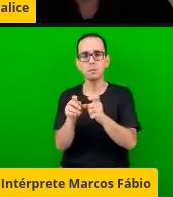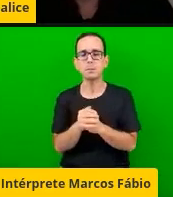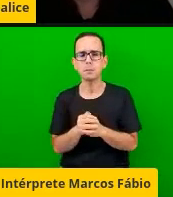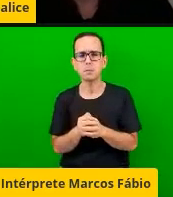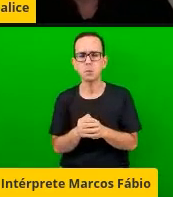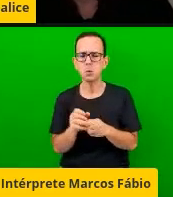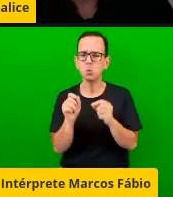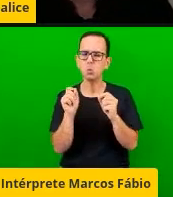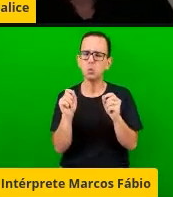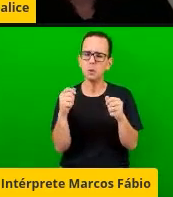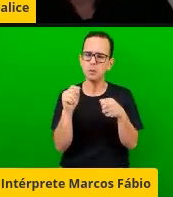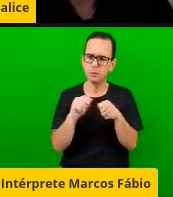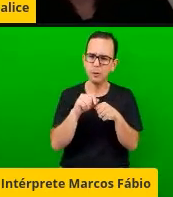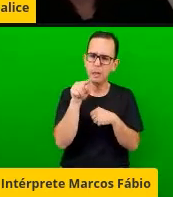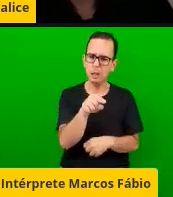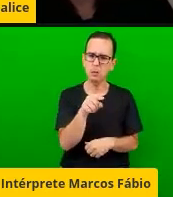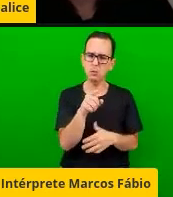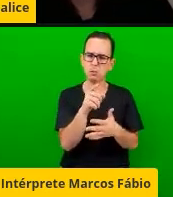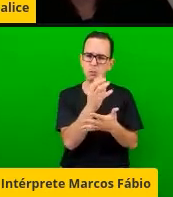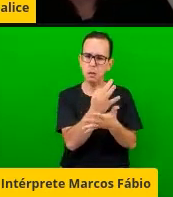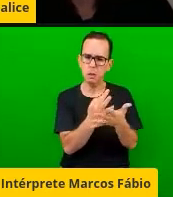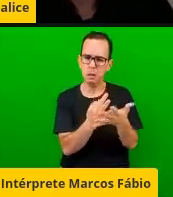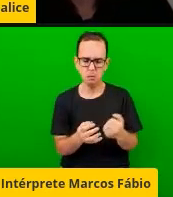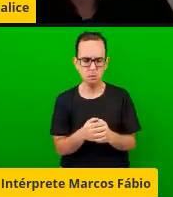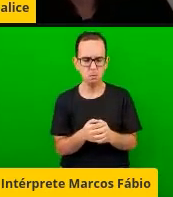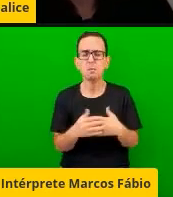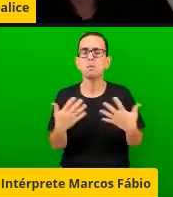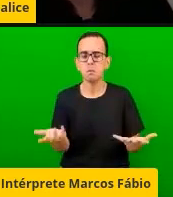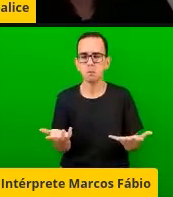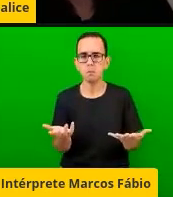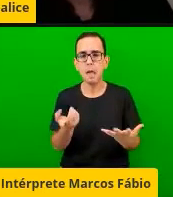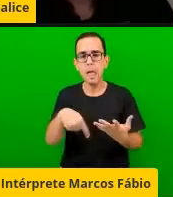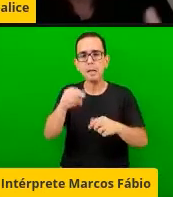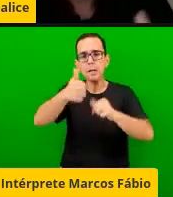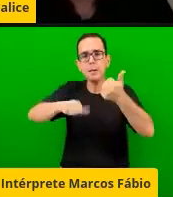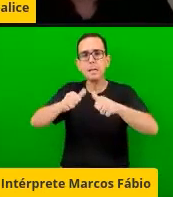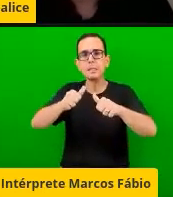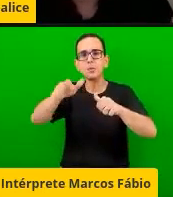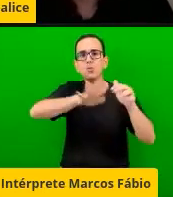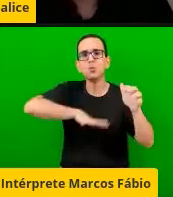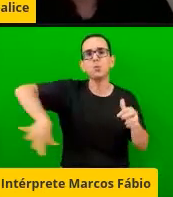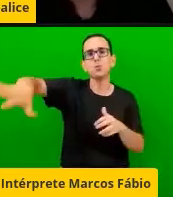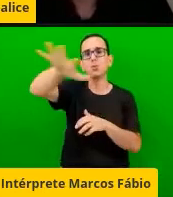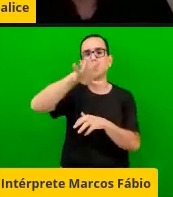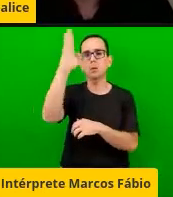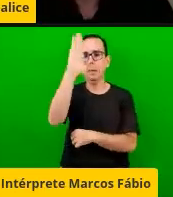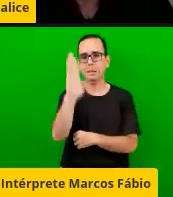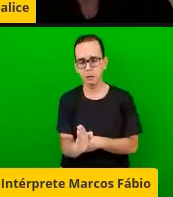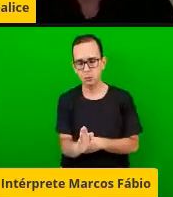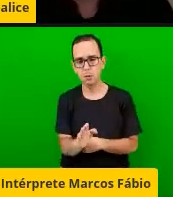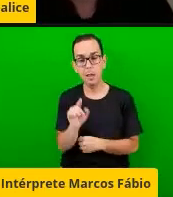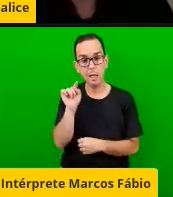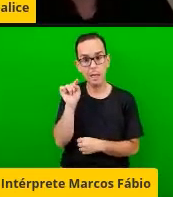fizeram esses códigos? Porque sempre vão ter avaliações nacionais, né? E as avaliações nacionais, essas avaliações,